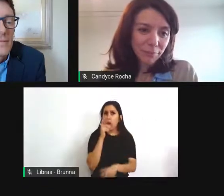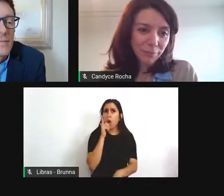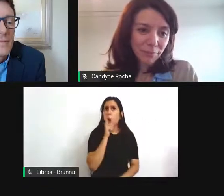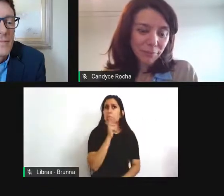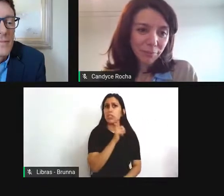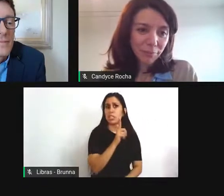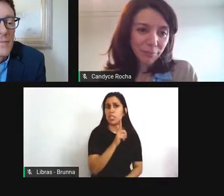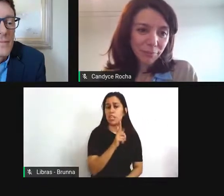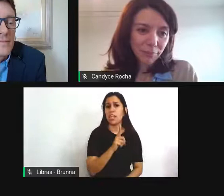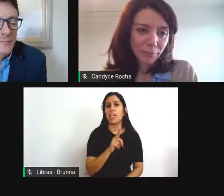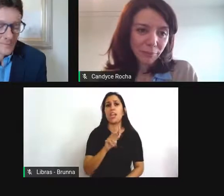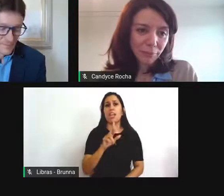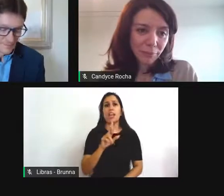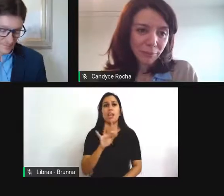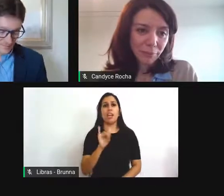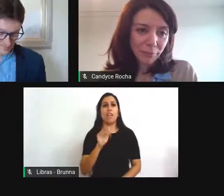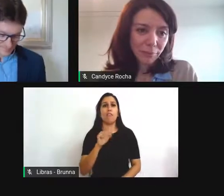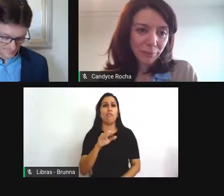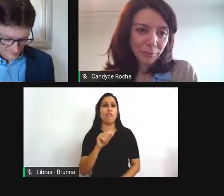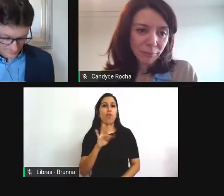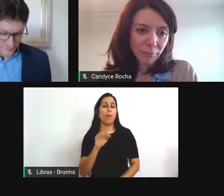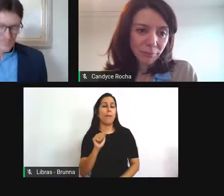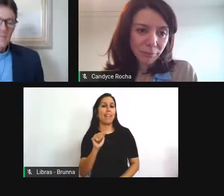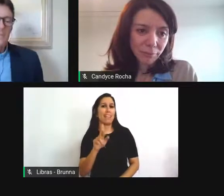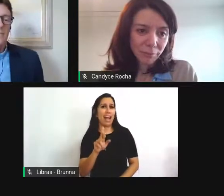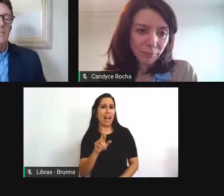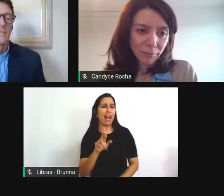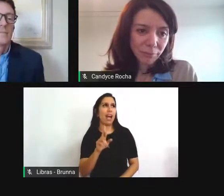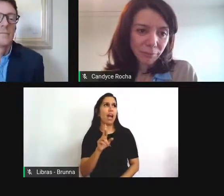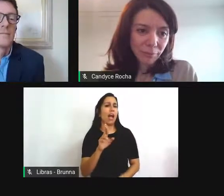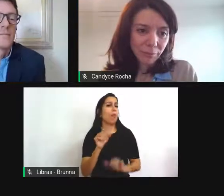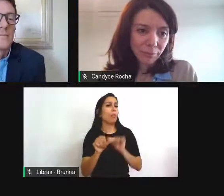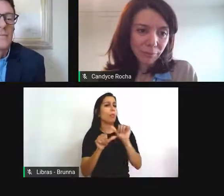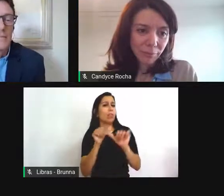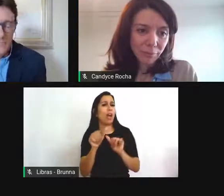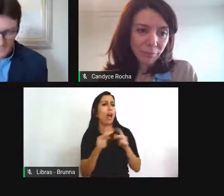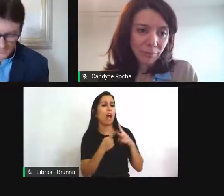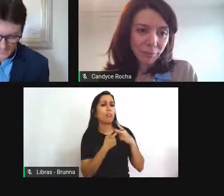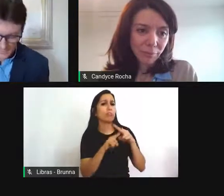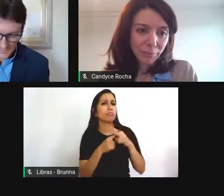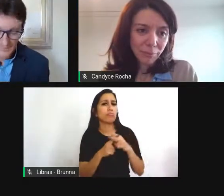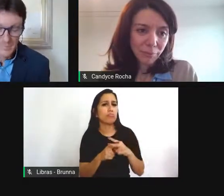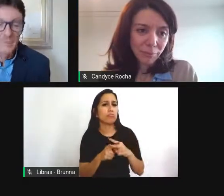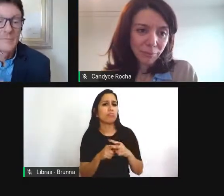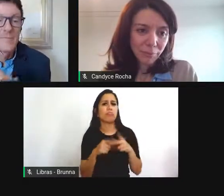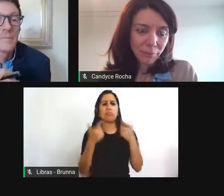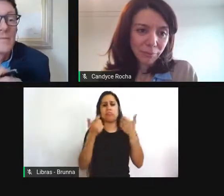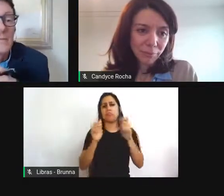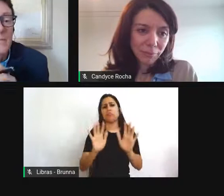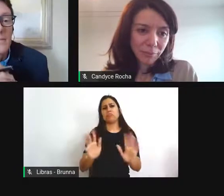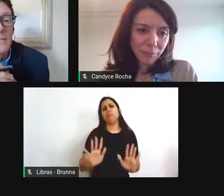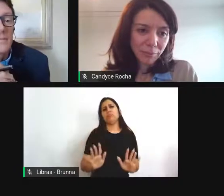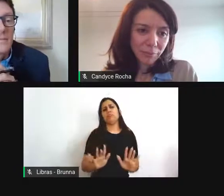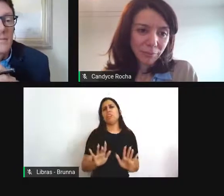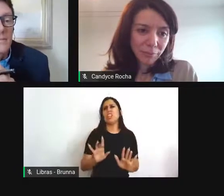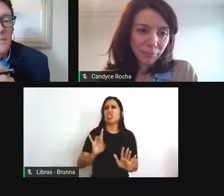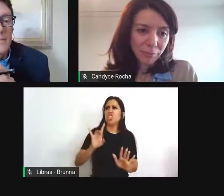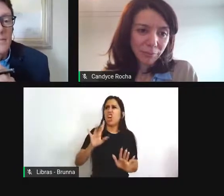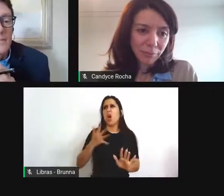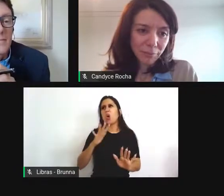grande dificuldade para formatar ou reformatar trabalhos. Por exemplo, só o